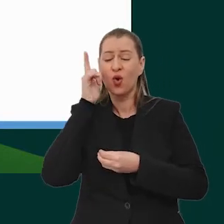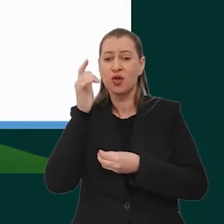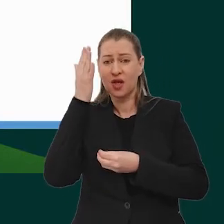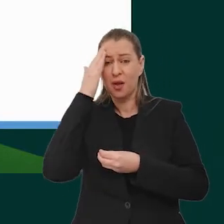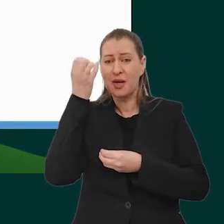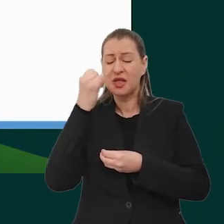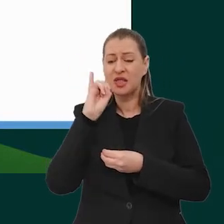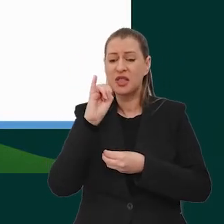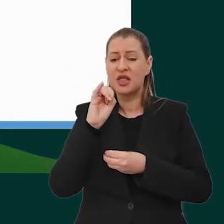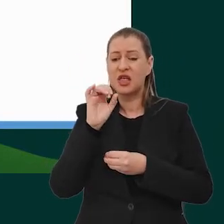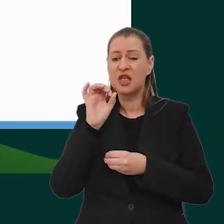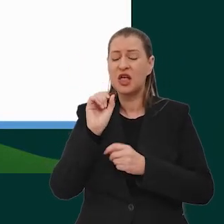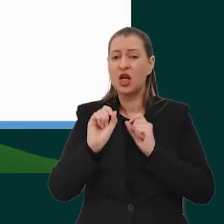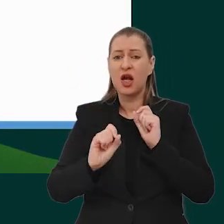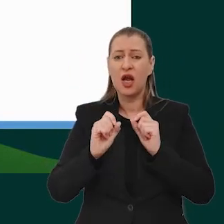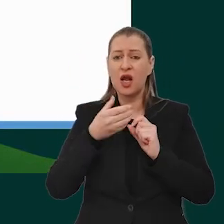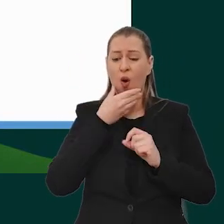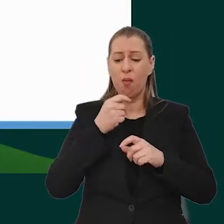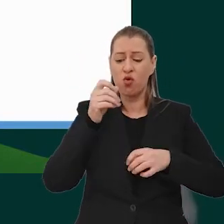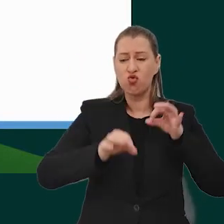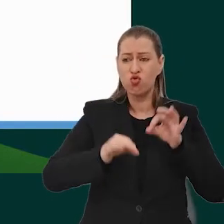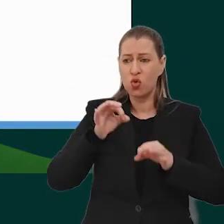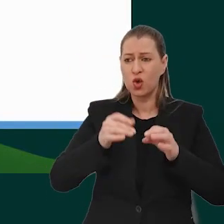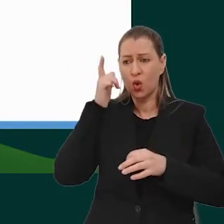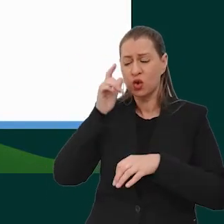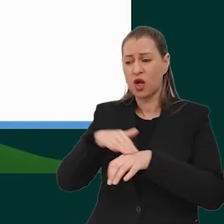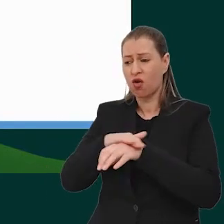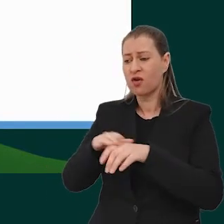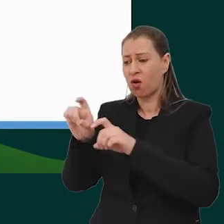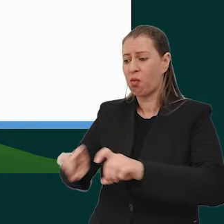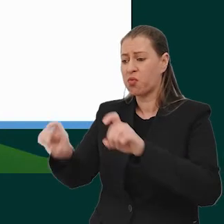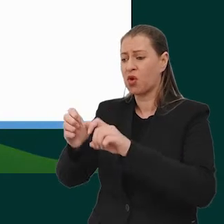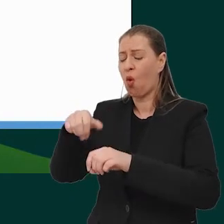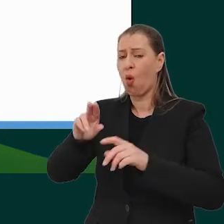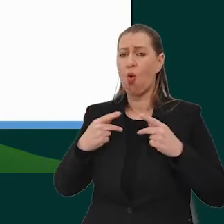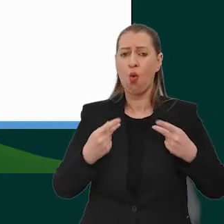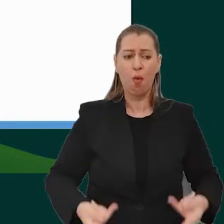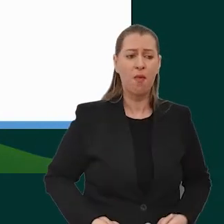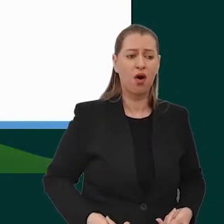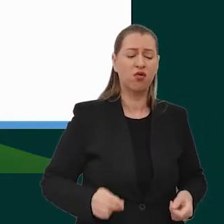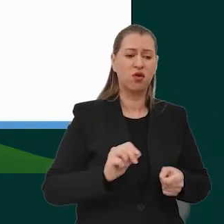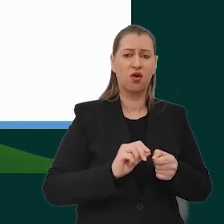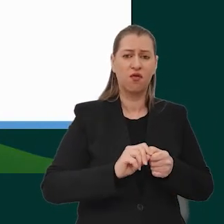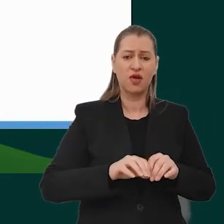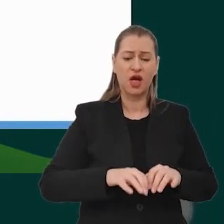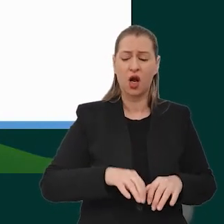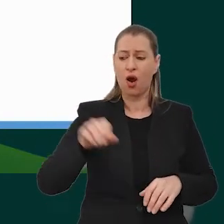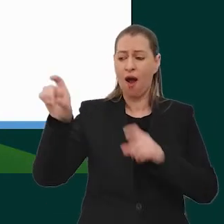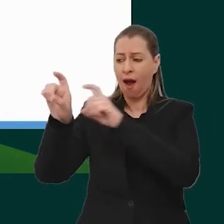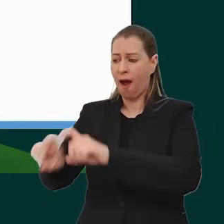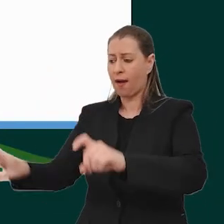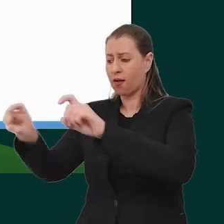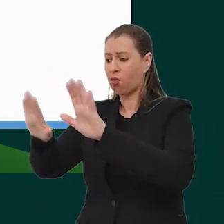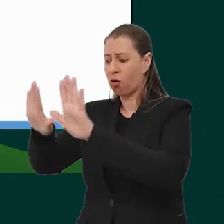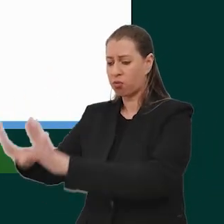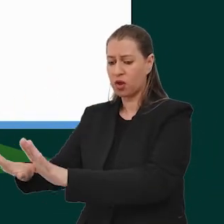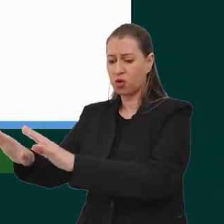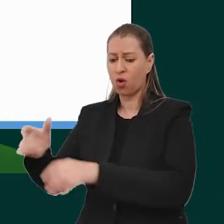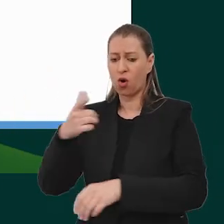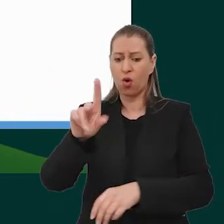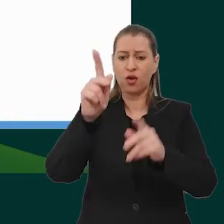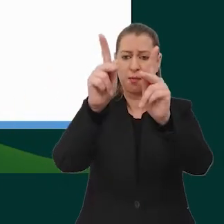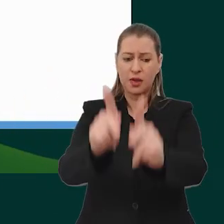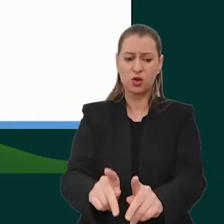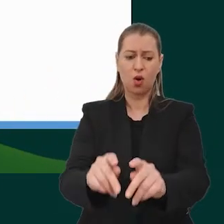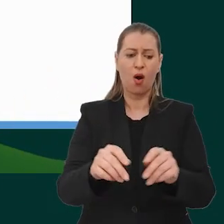uma máquina ou com um ser humano. Então, eles ficam em salas separadas, um computador, uma outra pessoa e o